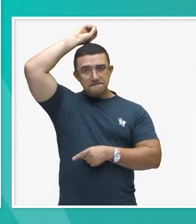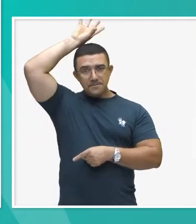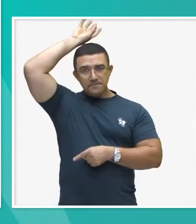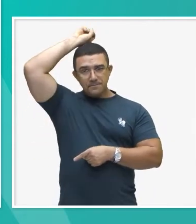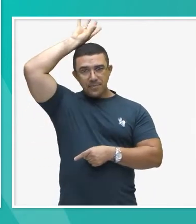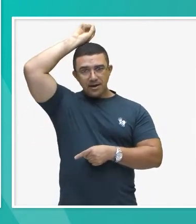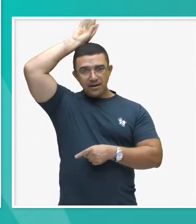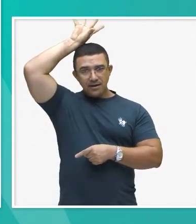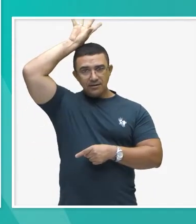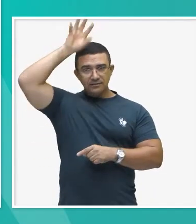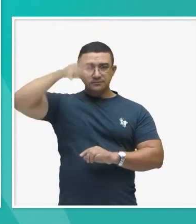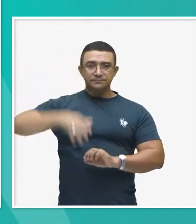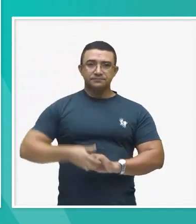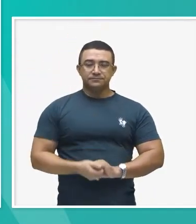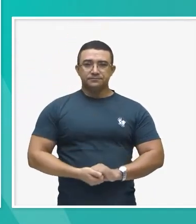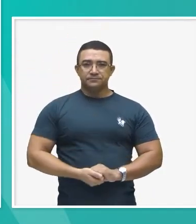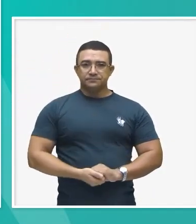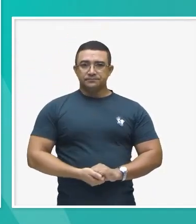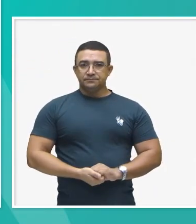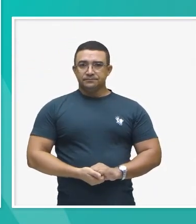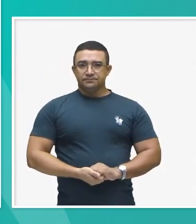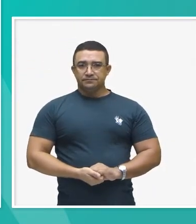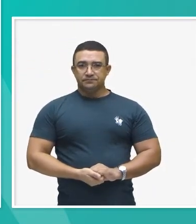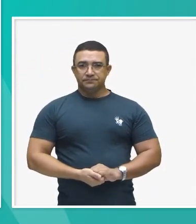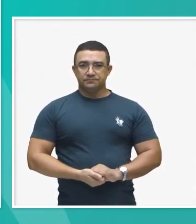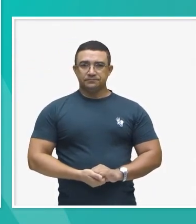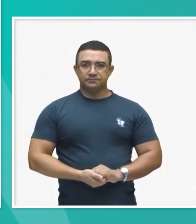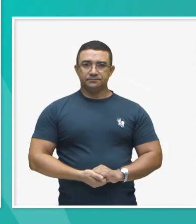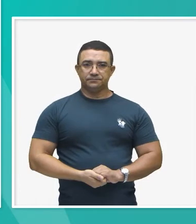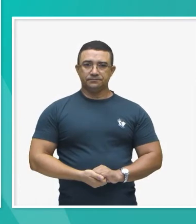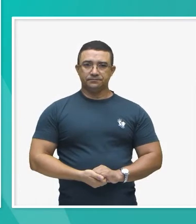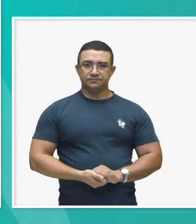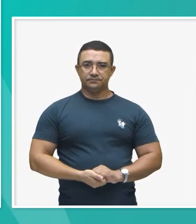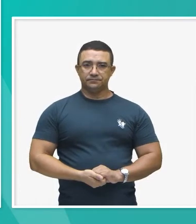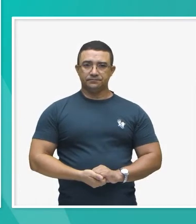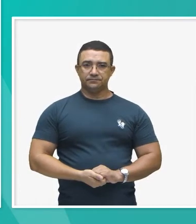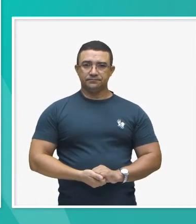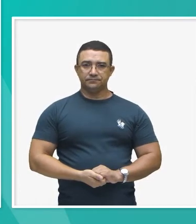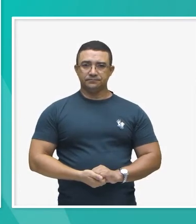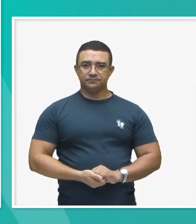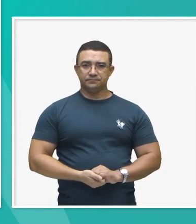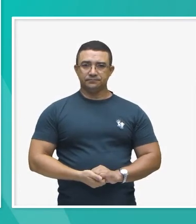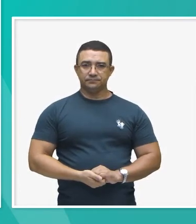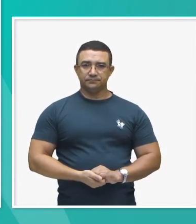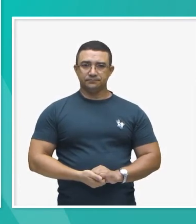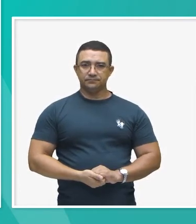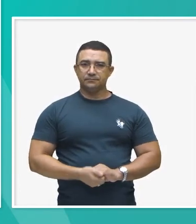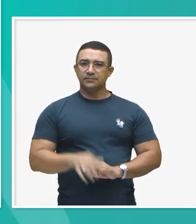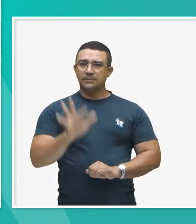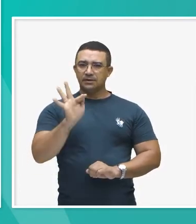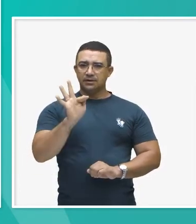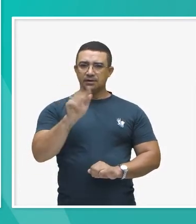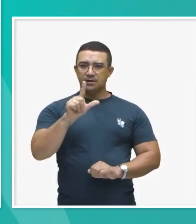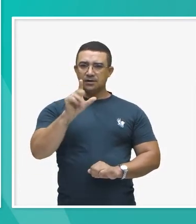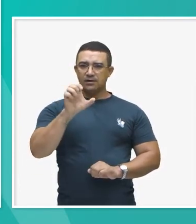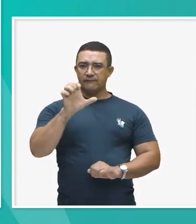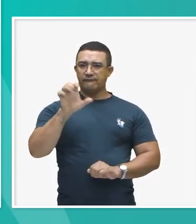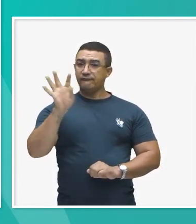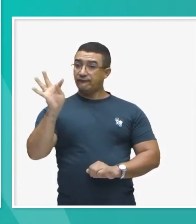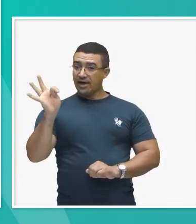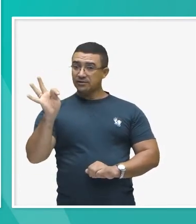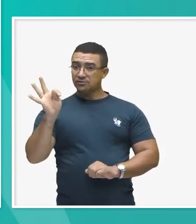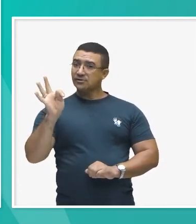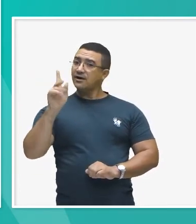predatória. Ok? A gente tem mais uma expressão para a gente finalizar, que é o fleet, que é muito,